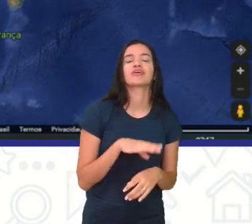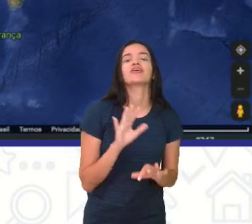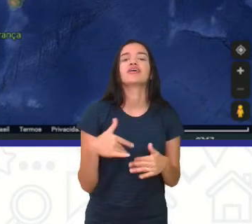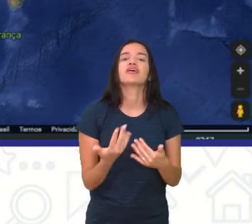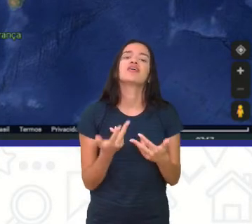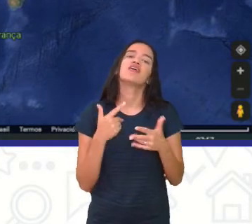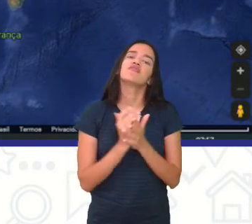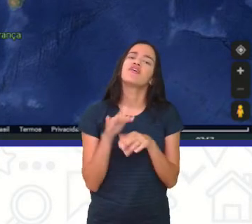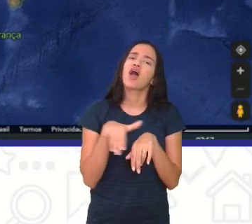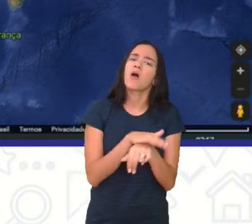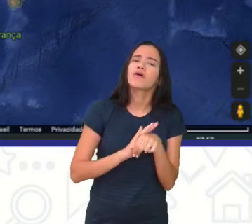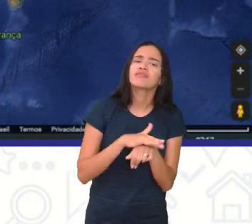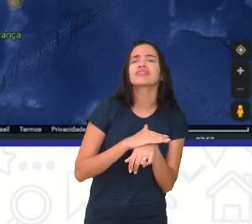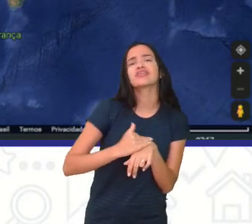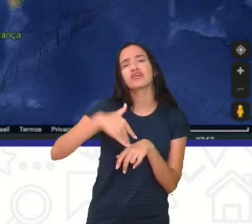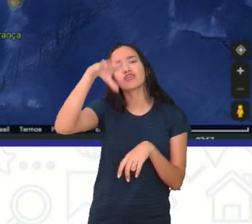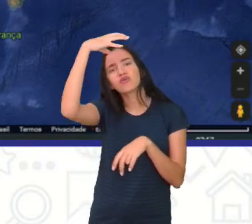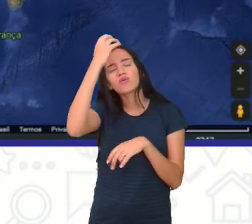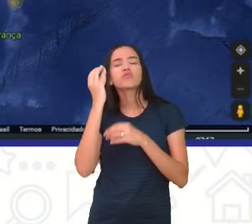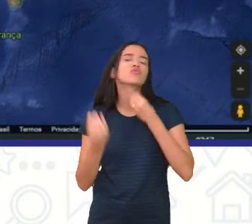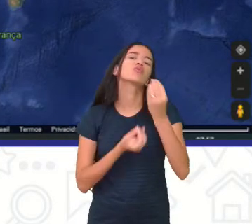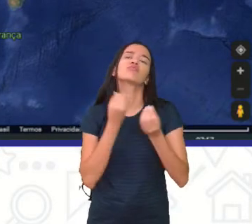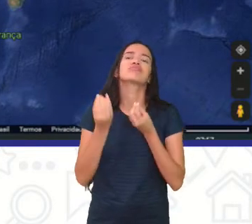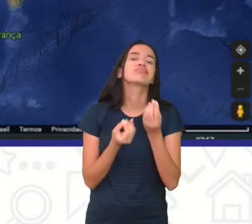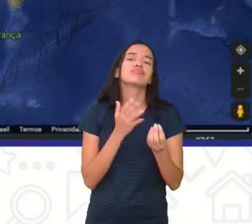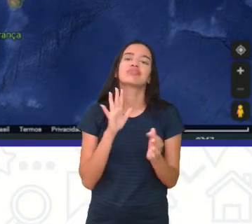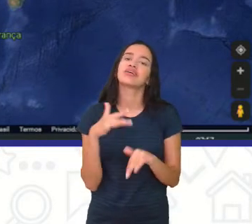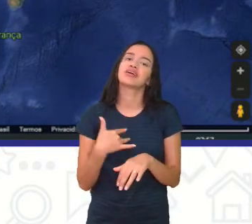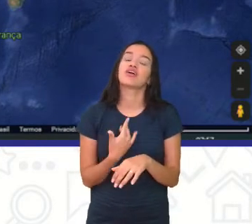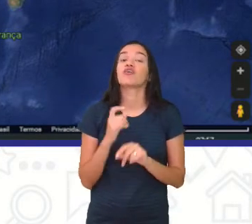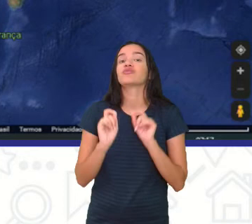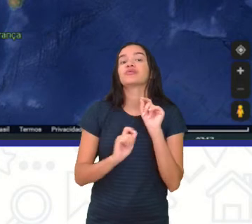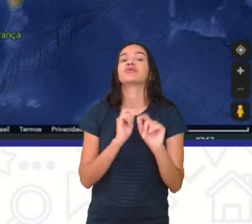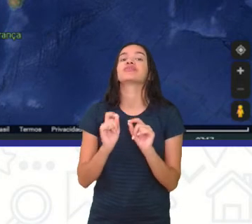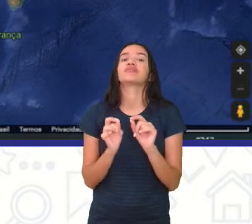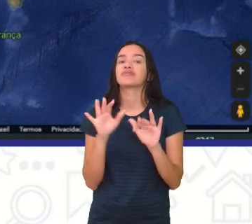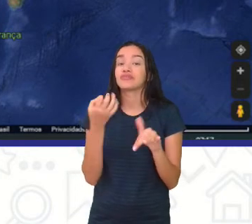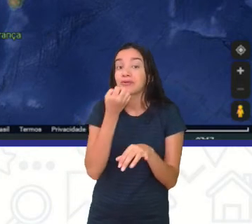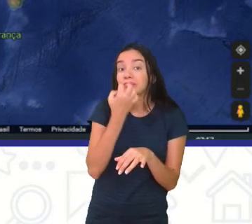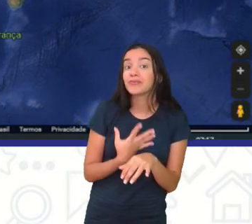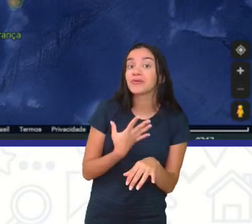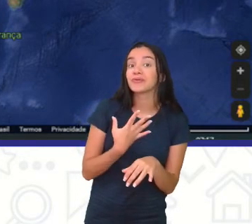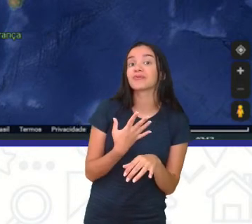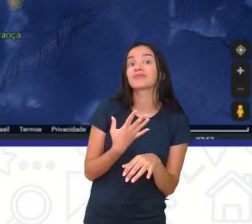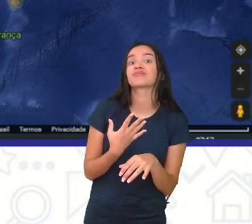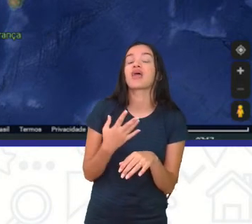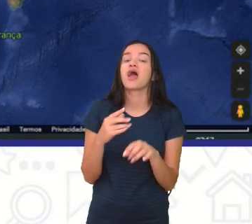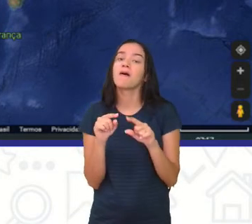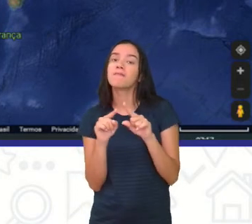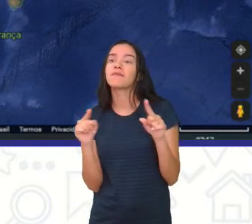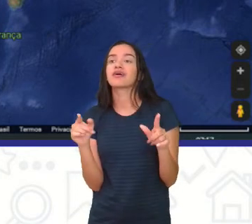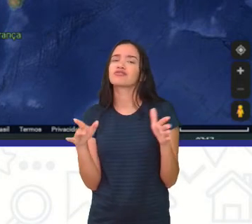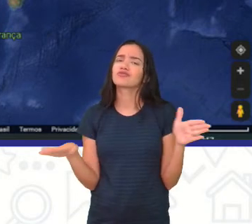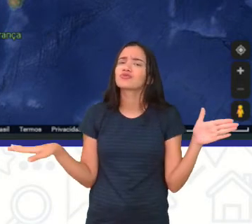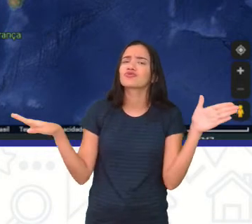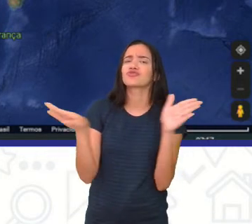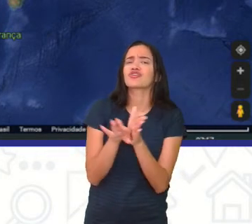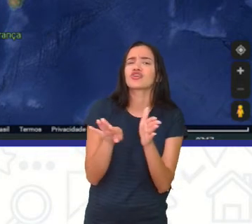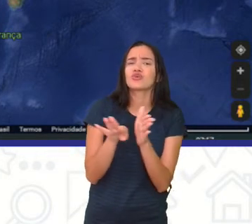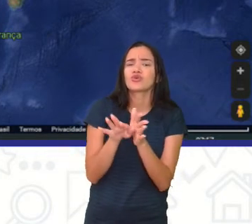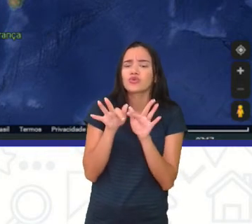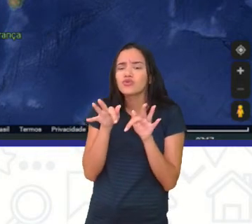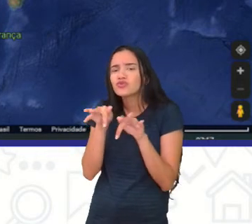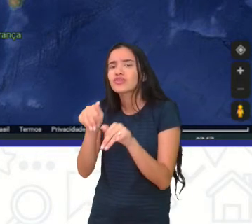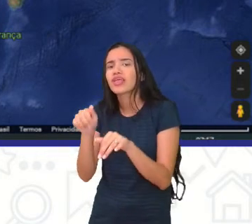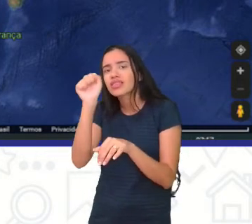vai conversar lá com o rei, e aí como foi? Ah, meu rei, foi o seguinte, o negócio foi bom, aí passou, mas quando a gente chegou lá no finalzinho